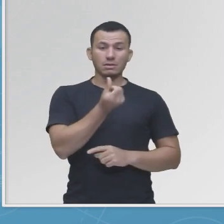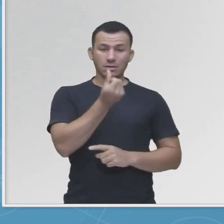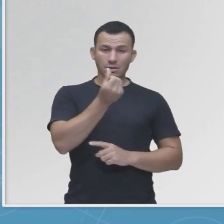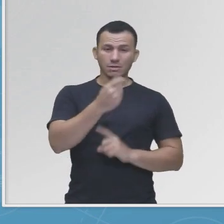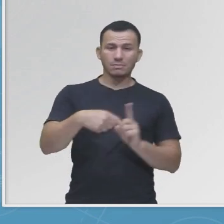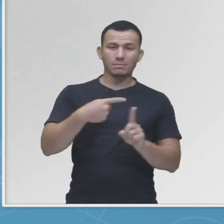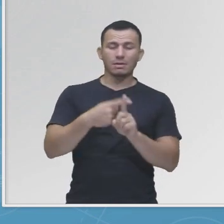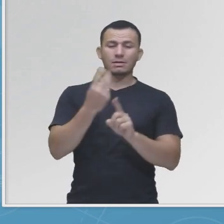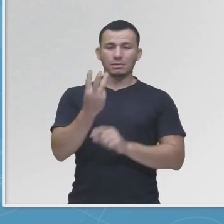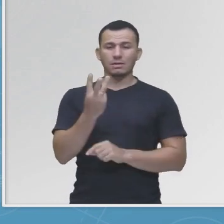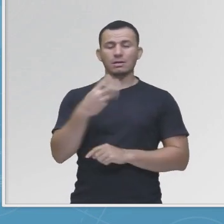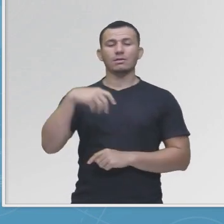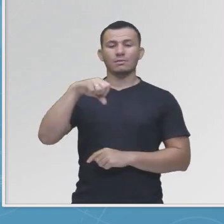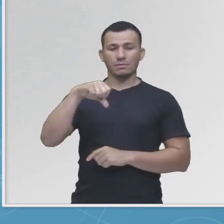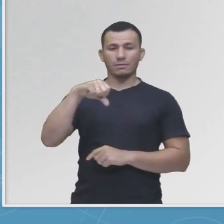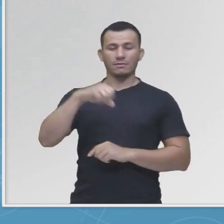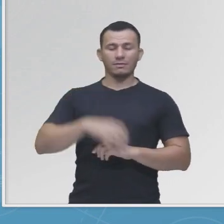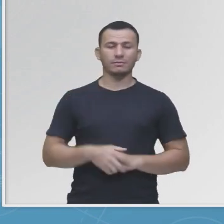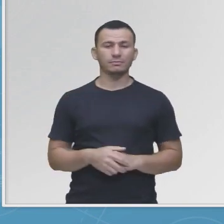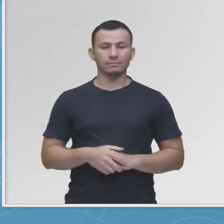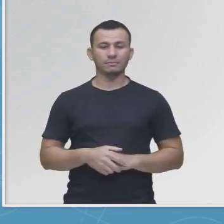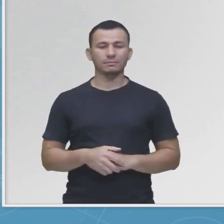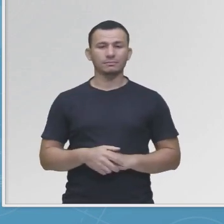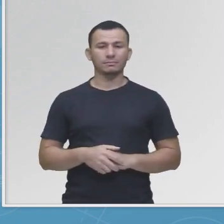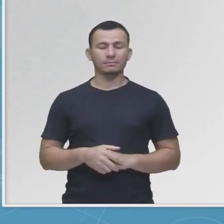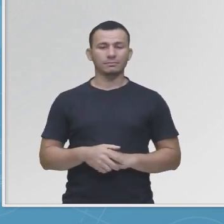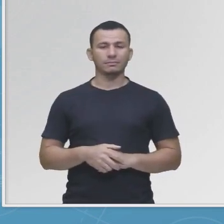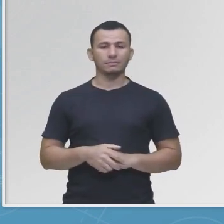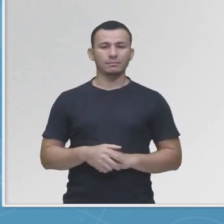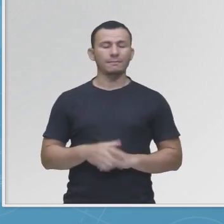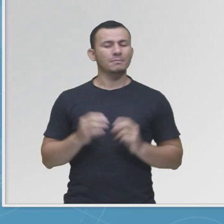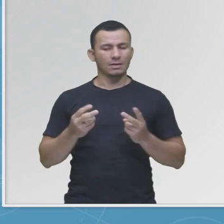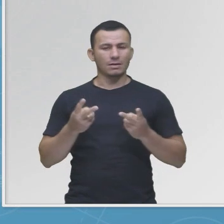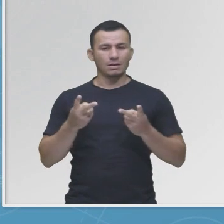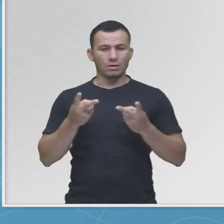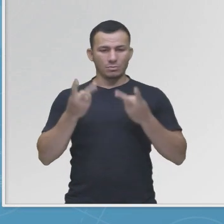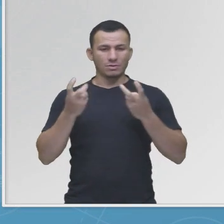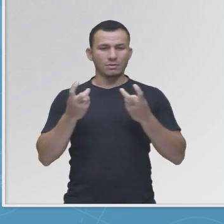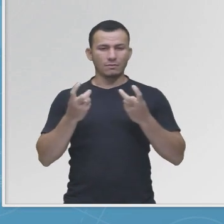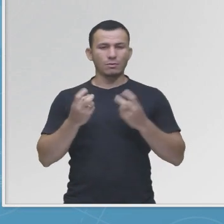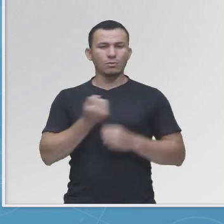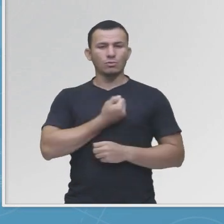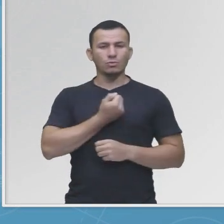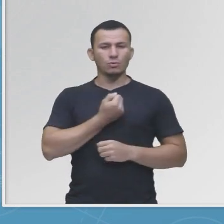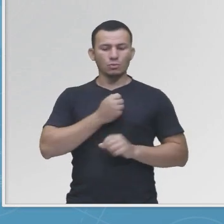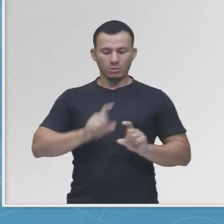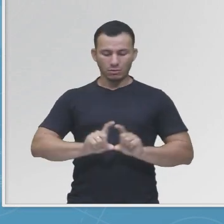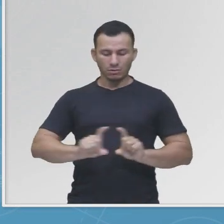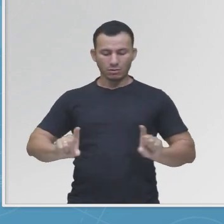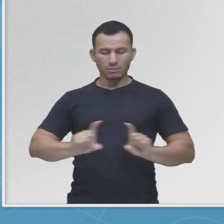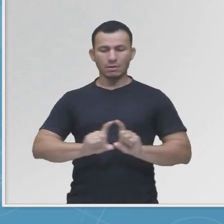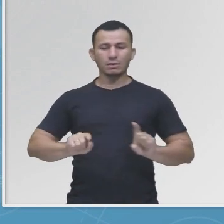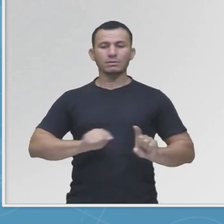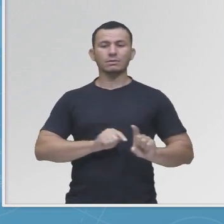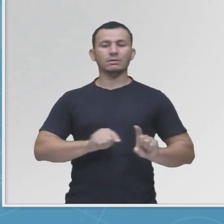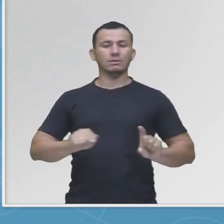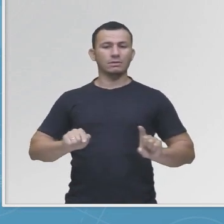mais 3, 9. Observe que a parcela que está embaixo não possui,